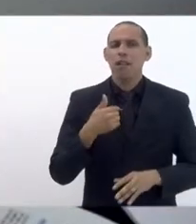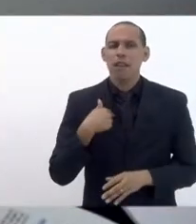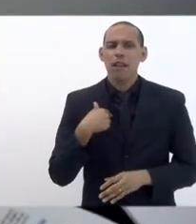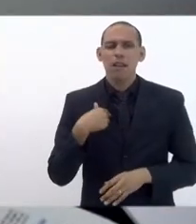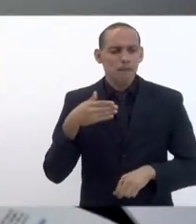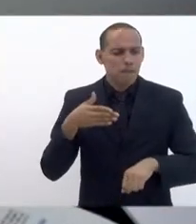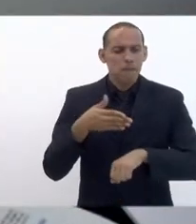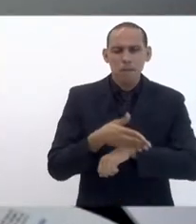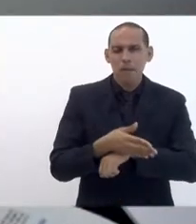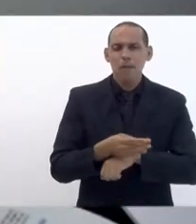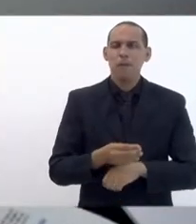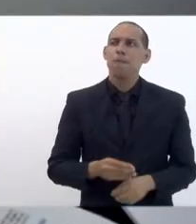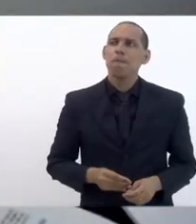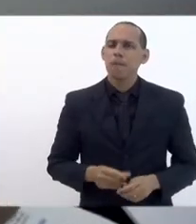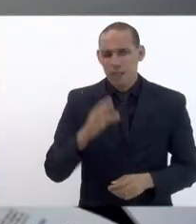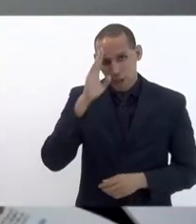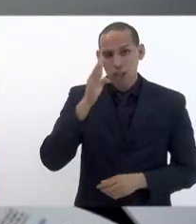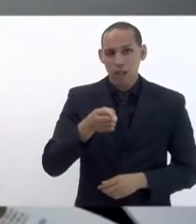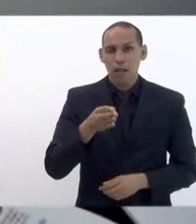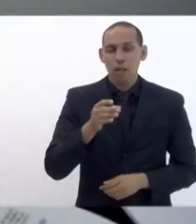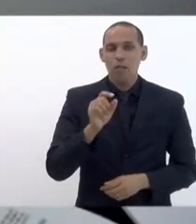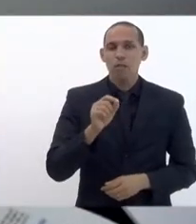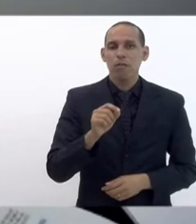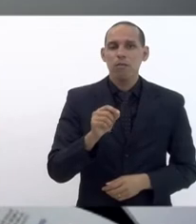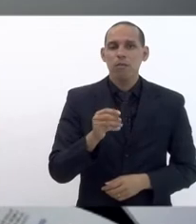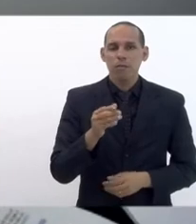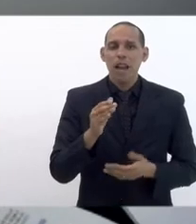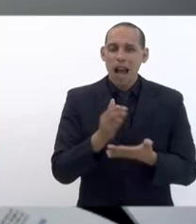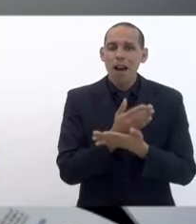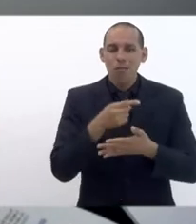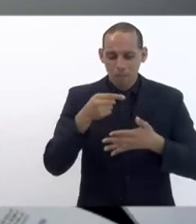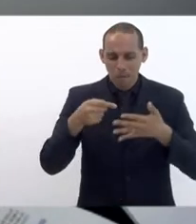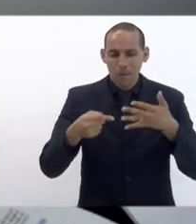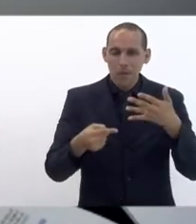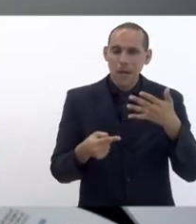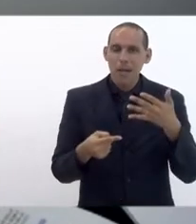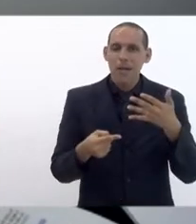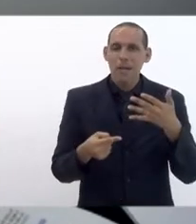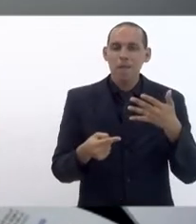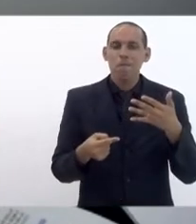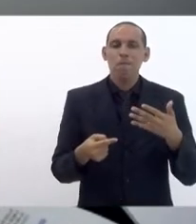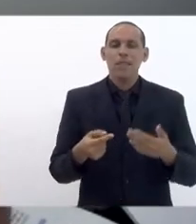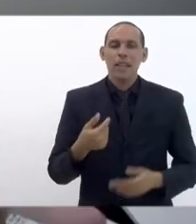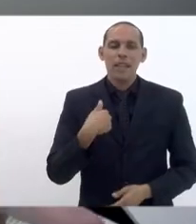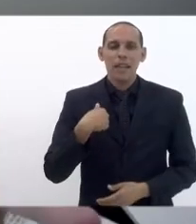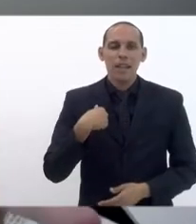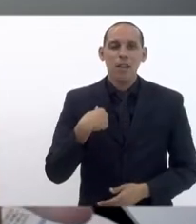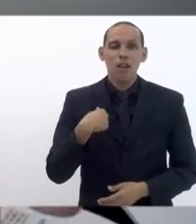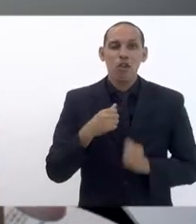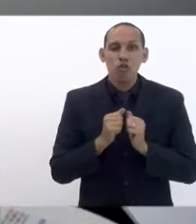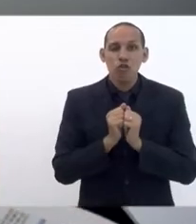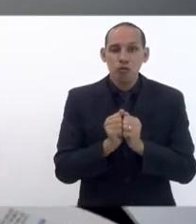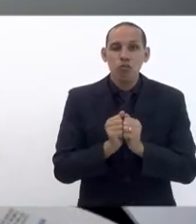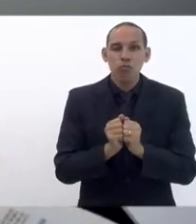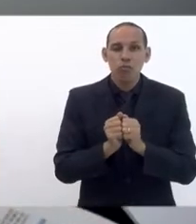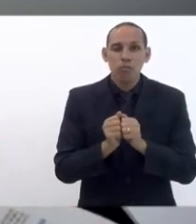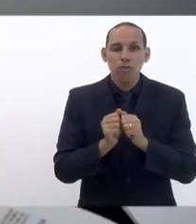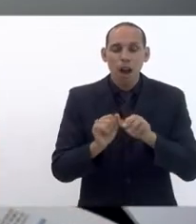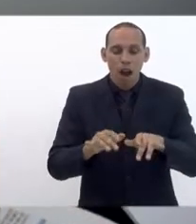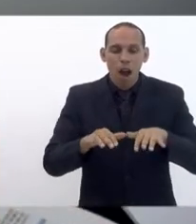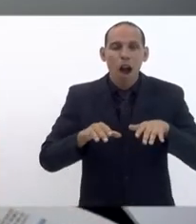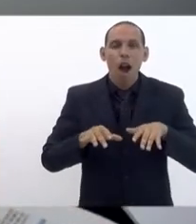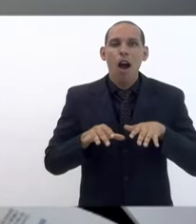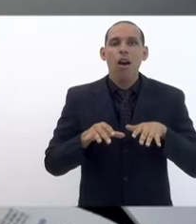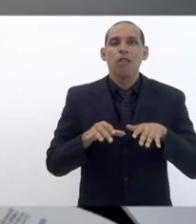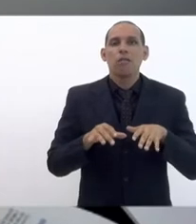diretamente, dentre esses exemplos que foram lembrados aqui, eu participei de uma audiência pública